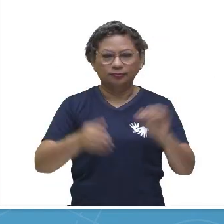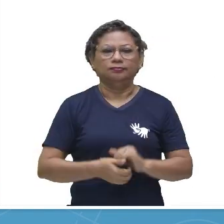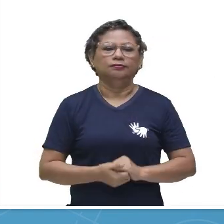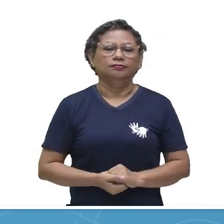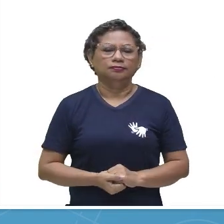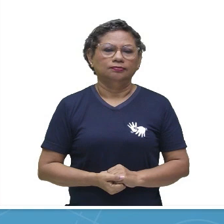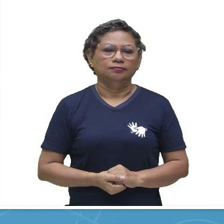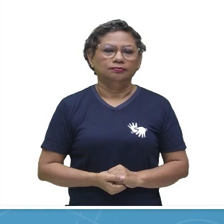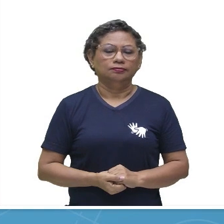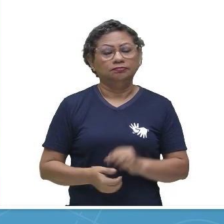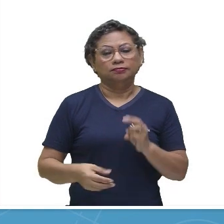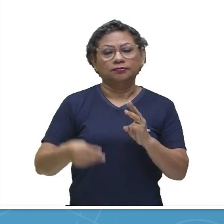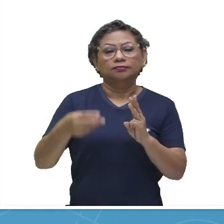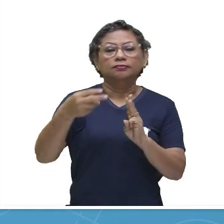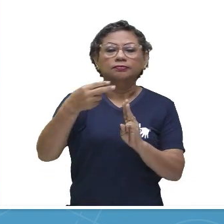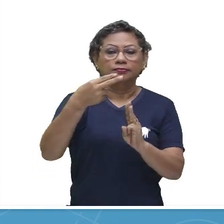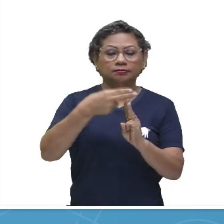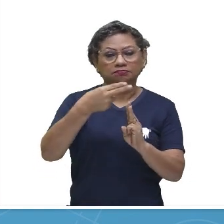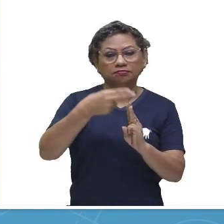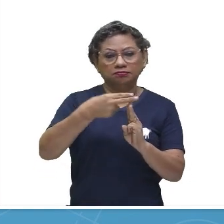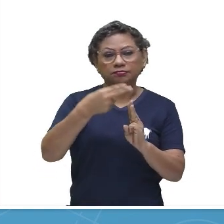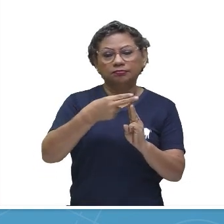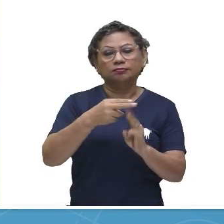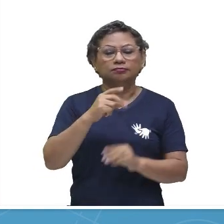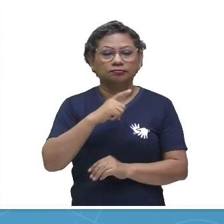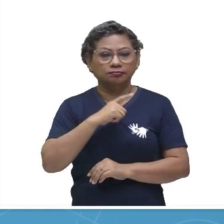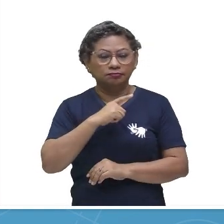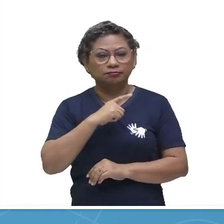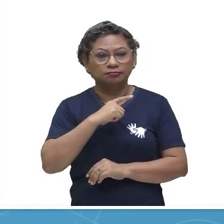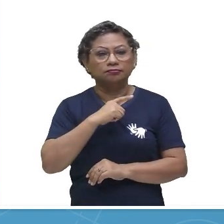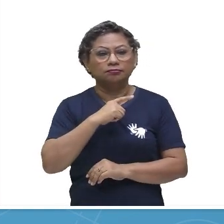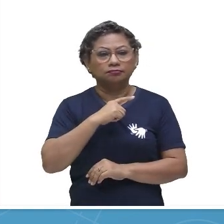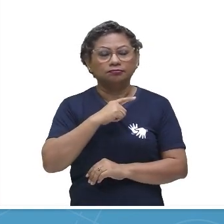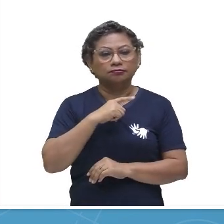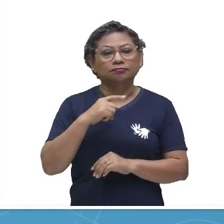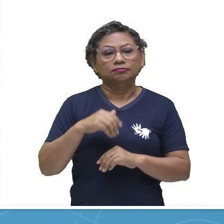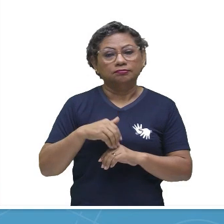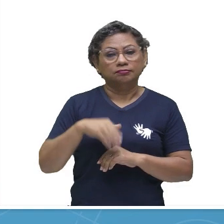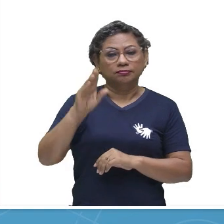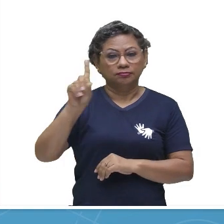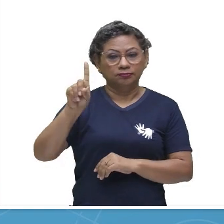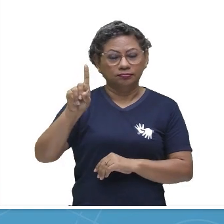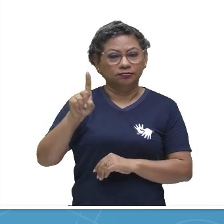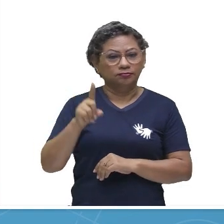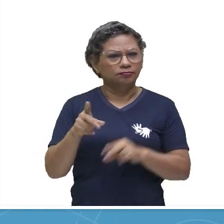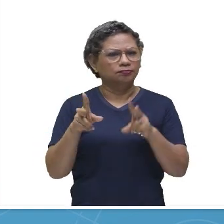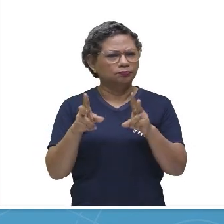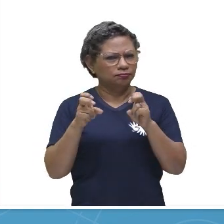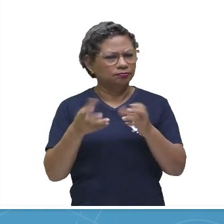Né? Potência, né? O expoente, né? Maior que 1. Então, se eu tenho a